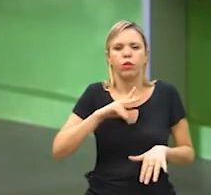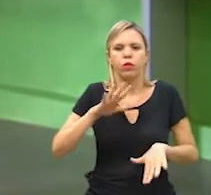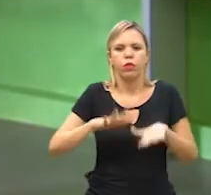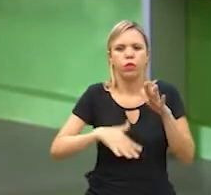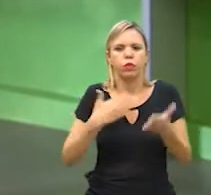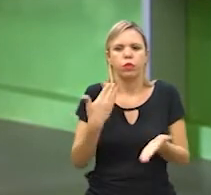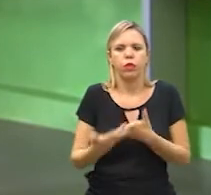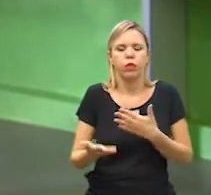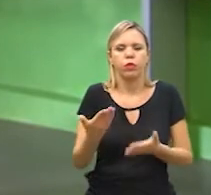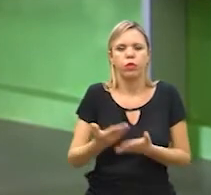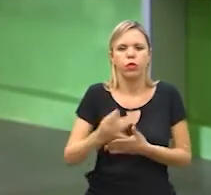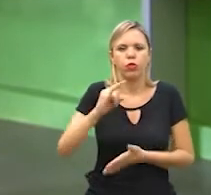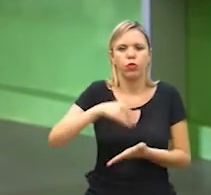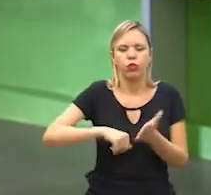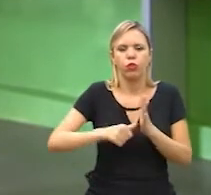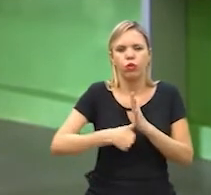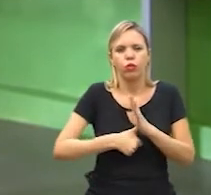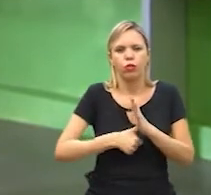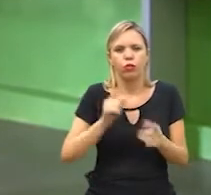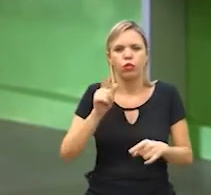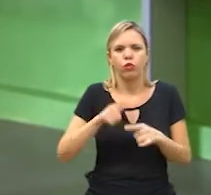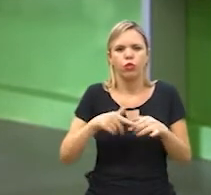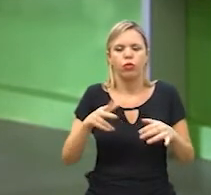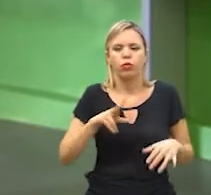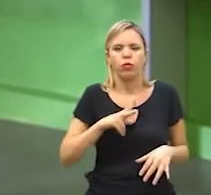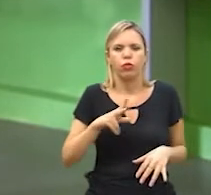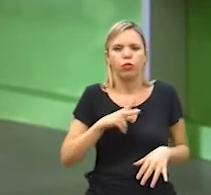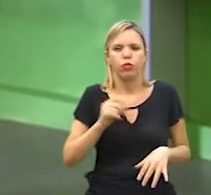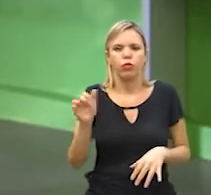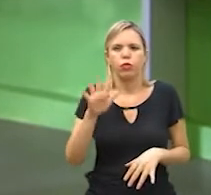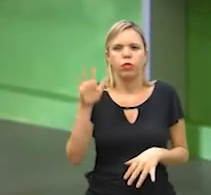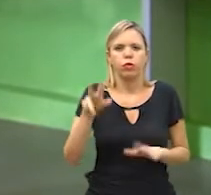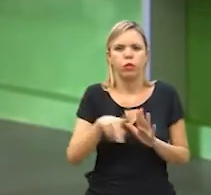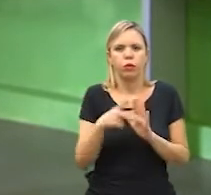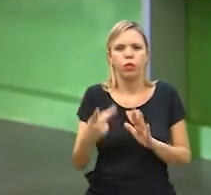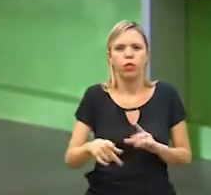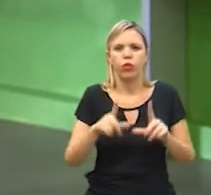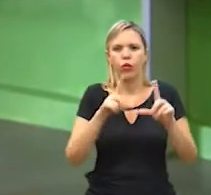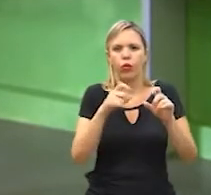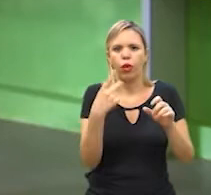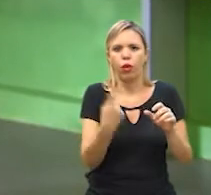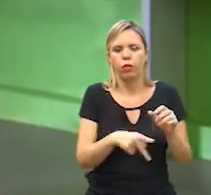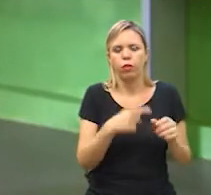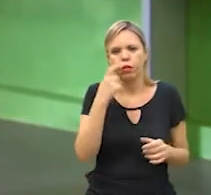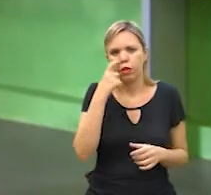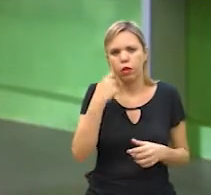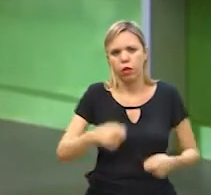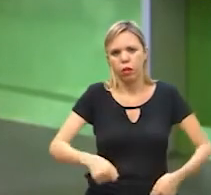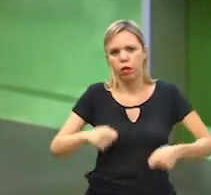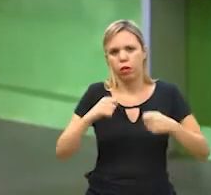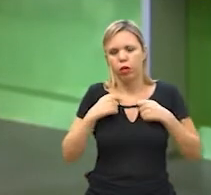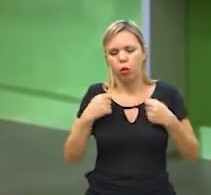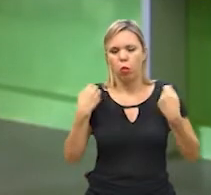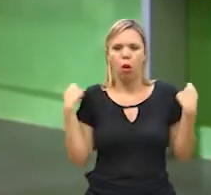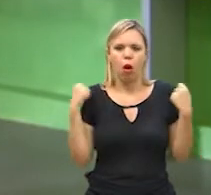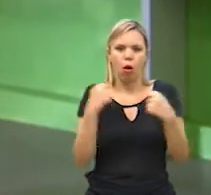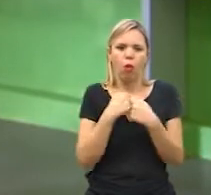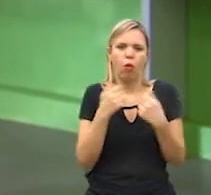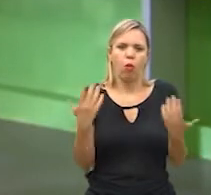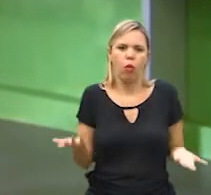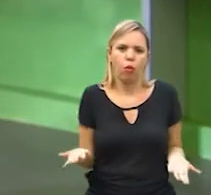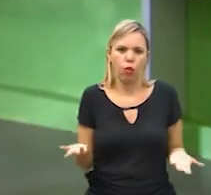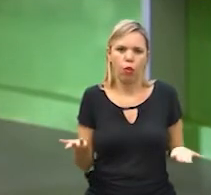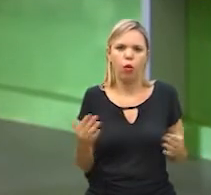pertences. Muitas vezes eles perdiam seus documentos, objetos pessoais que são caros para eles, como uma foto, um cobertor ou